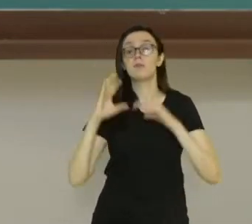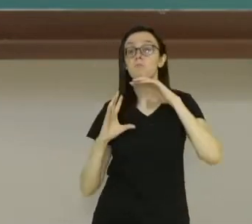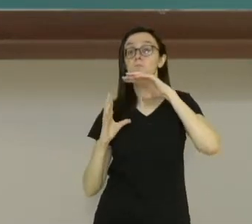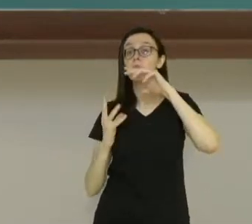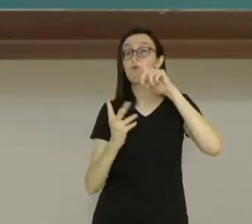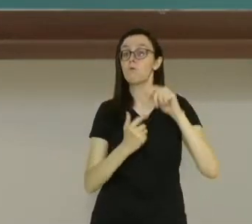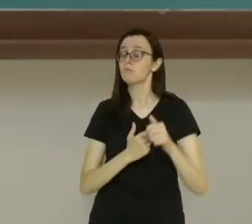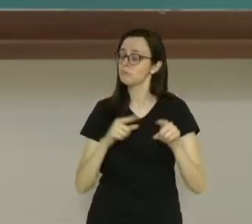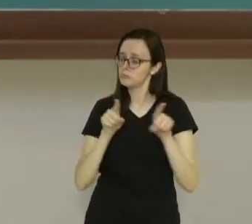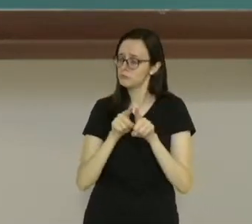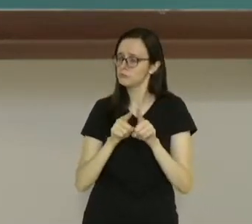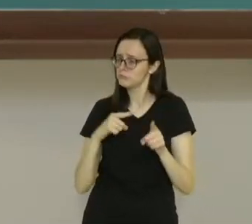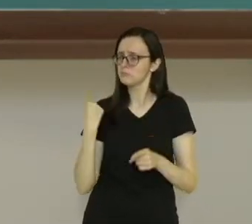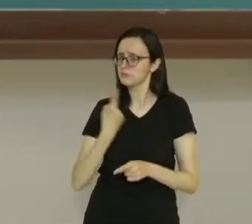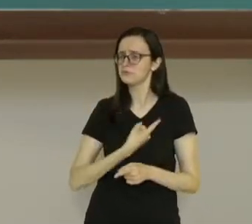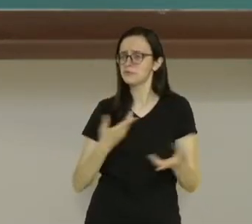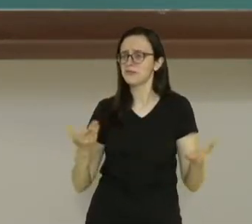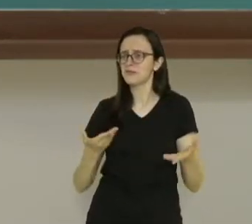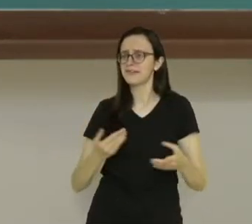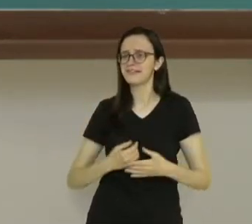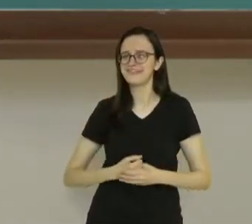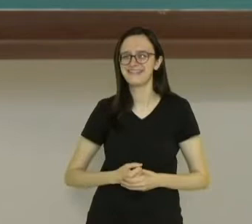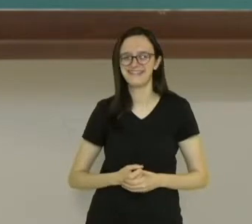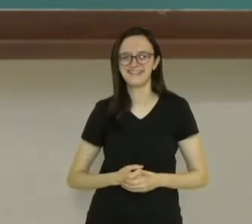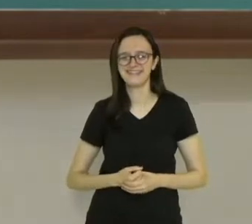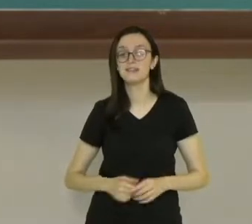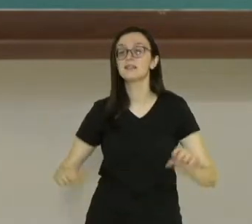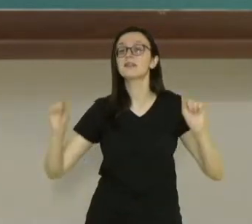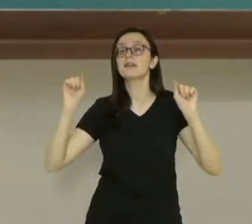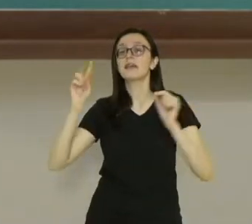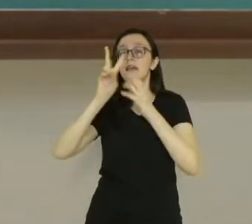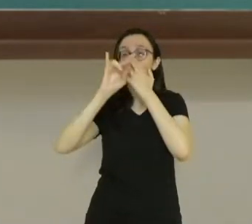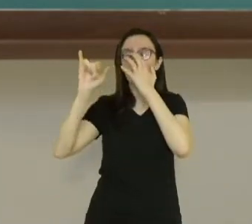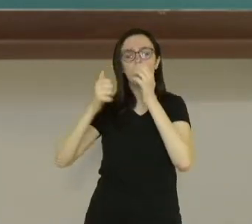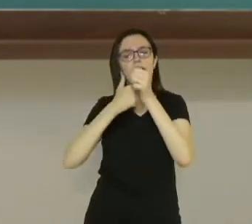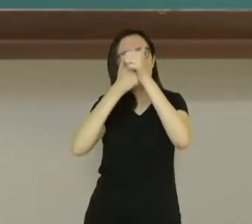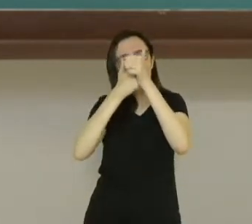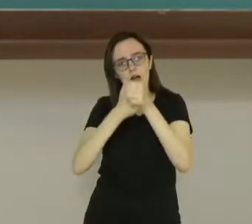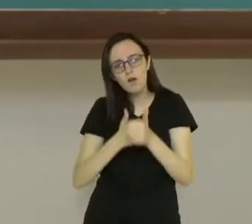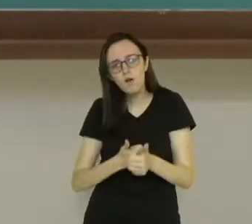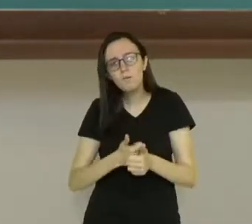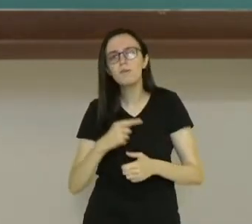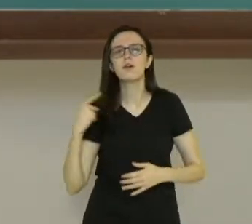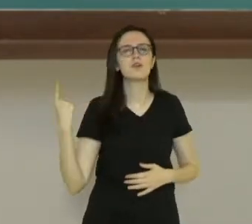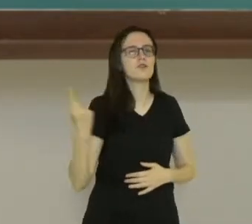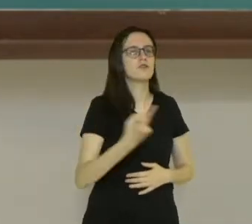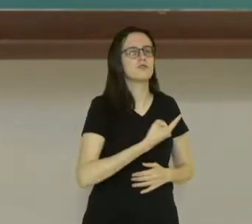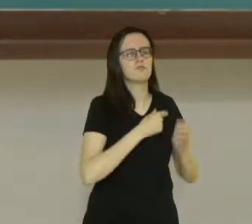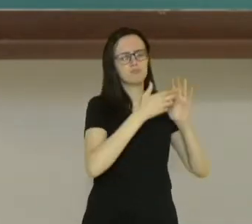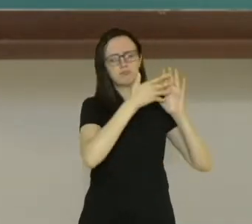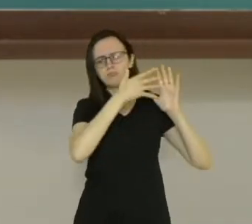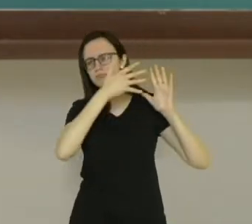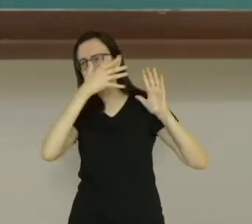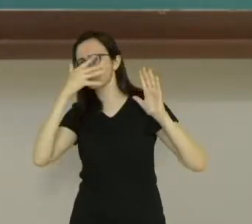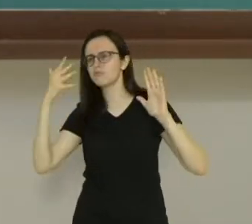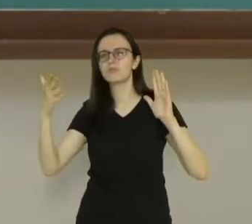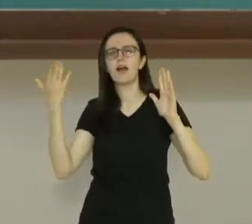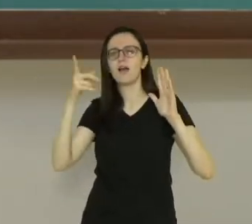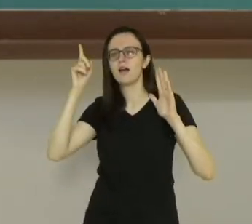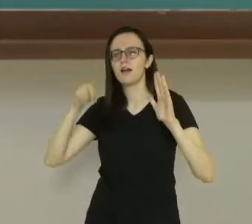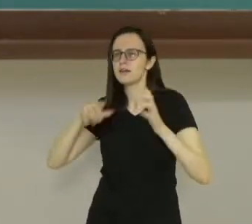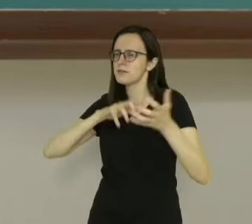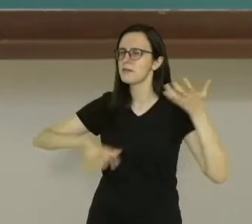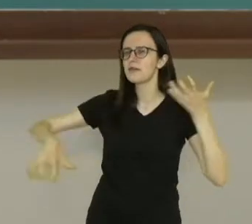todo, inclusive para os nossos dias atuais. E quem vai acompanhar a gente durante essa